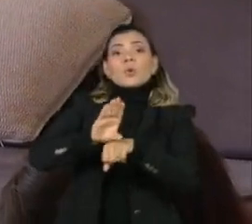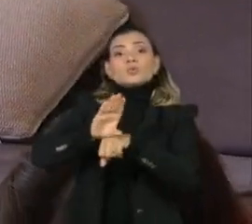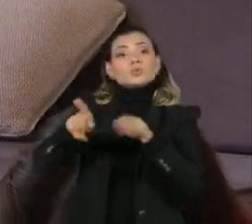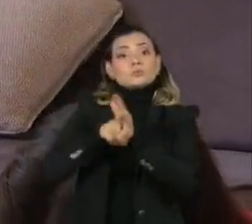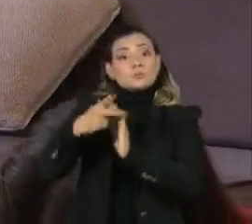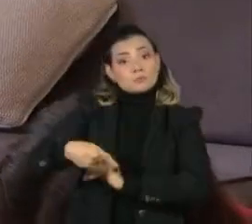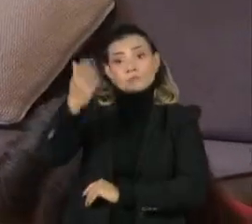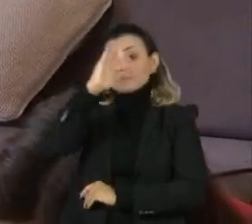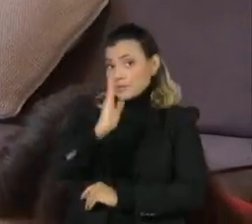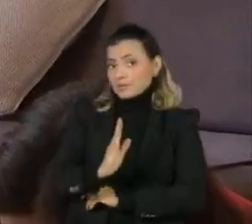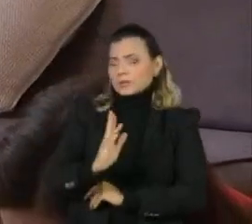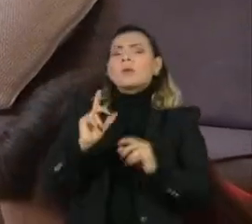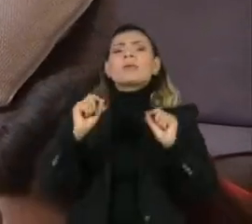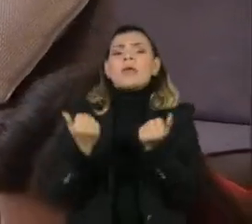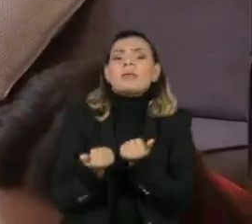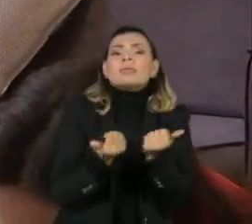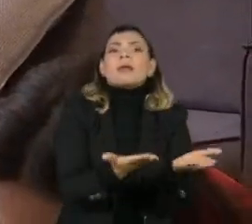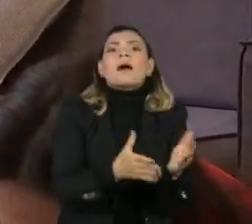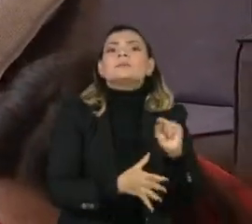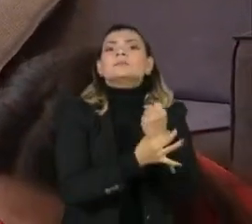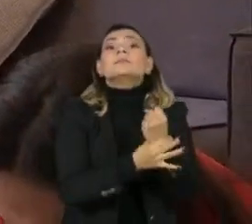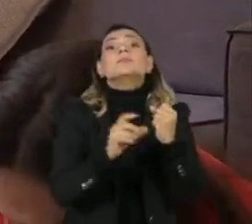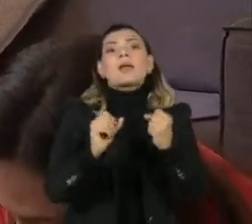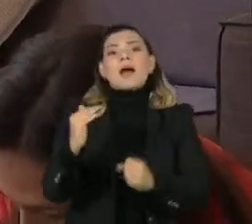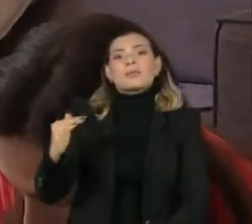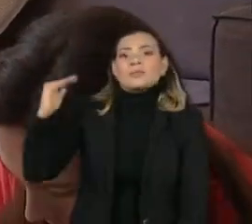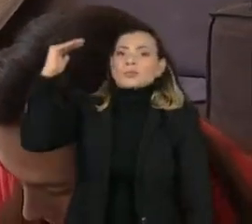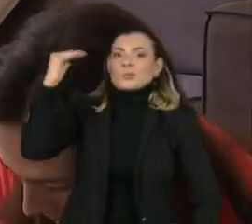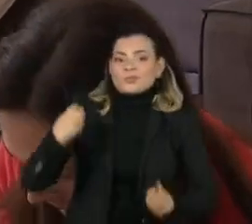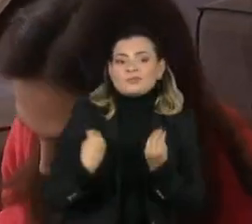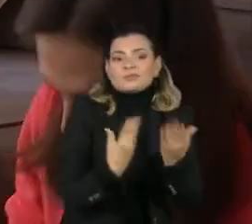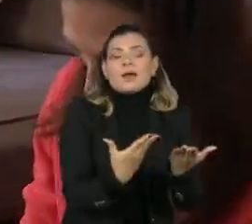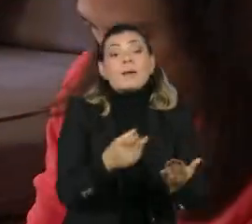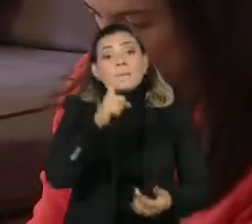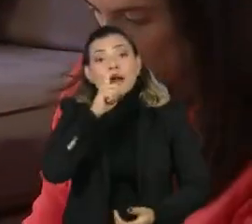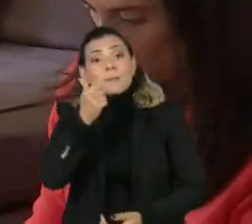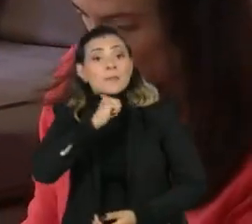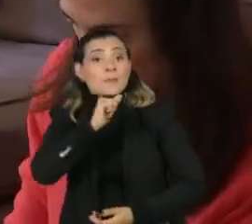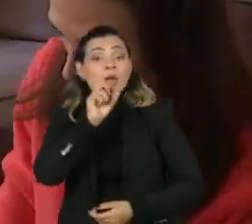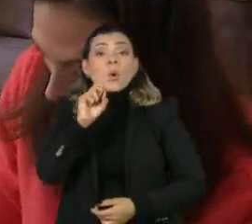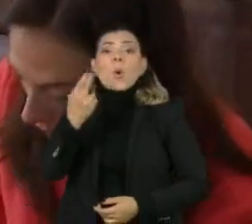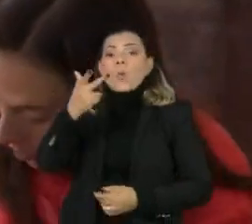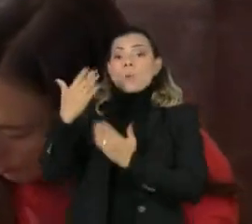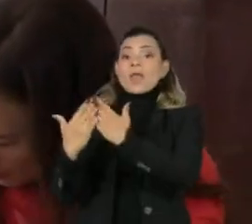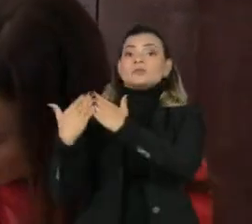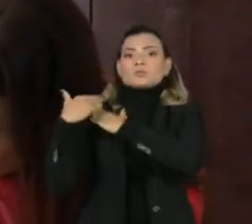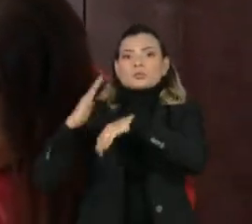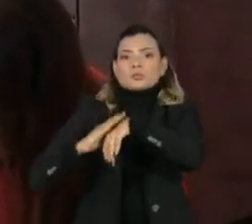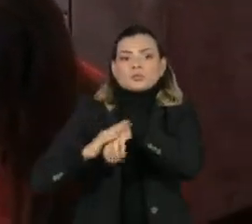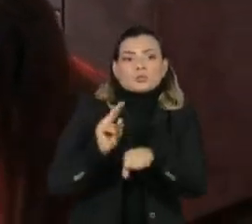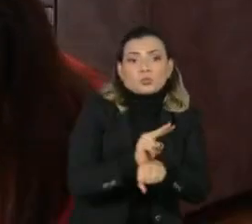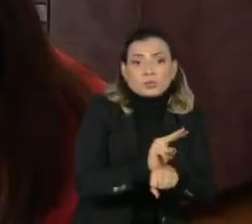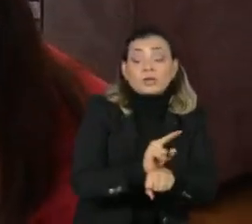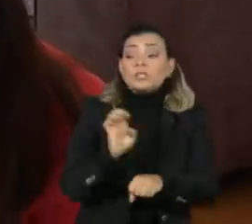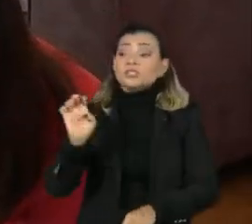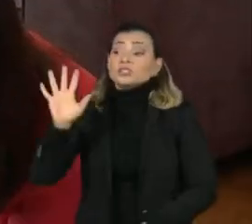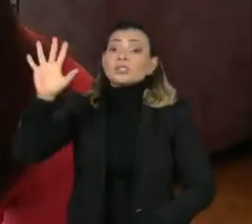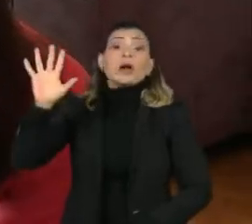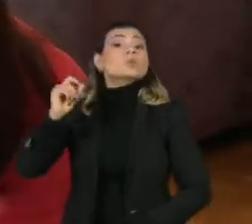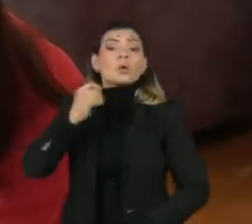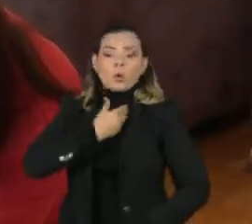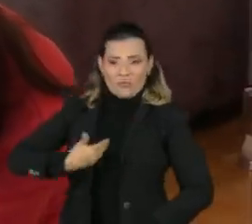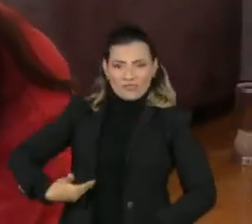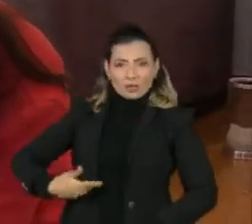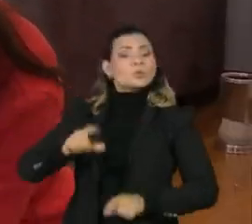Brasileira e quem deve dar essa garantia é o adulto pai mãe ou cuidador já o estado deve dar as condições